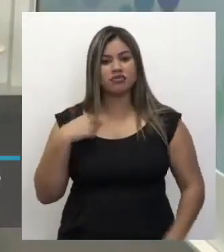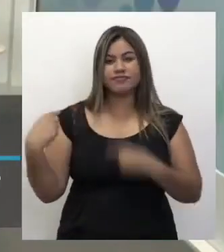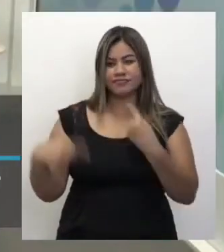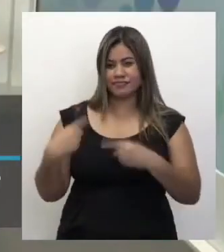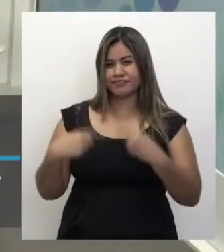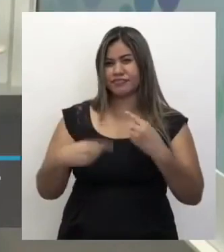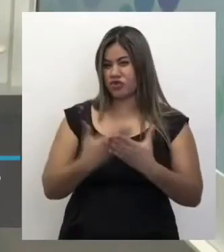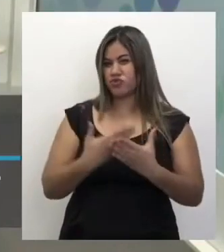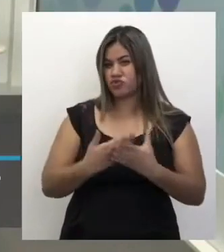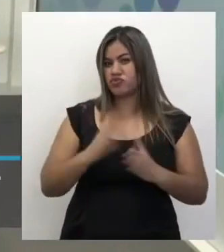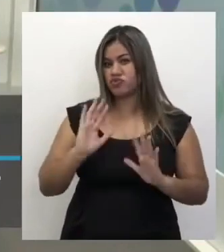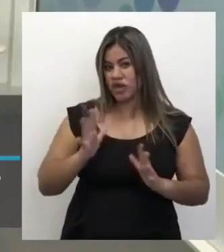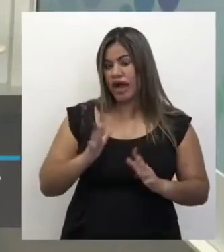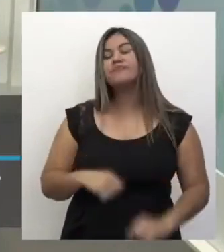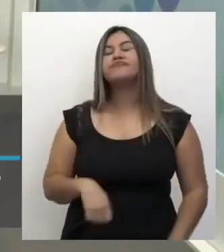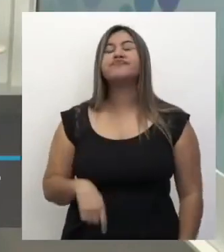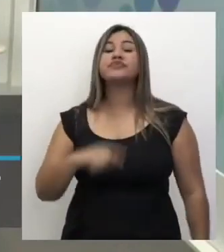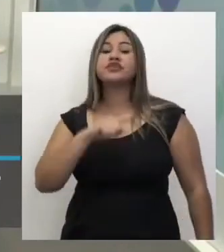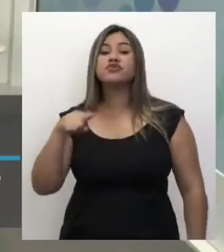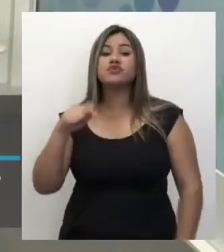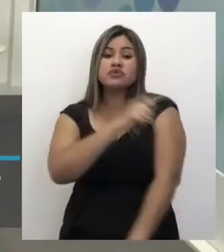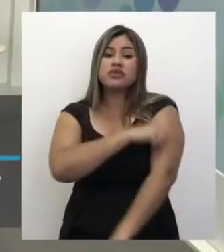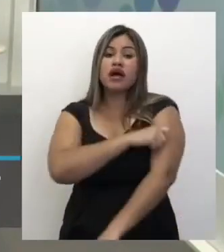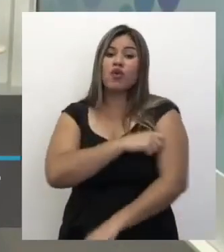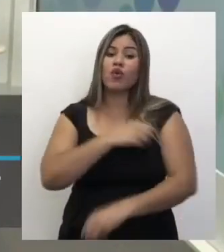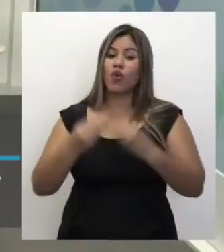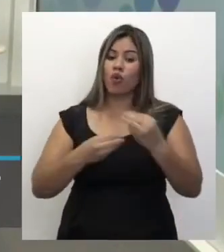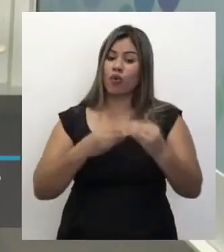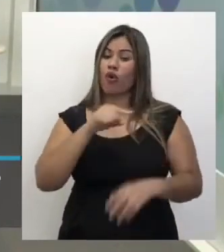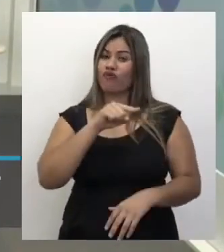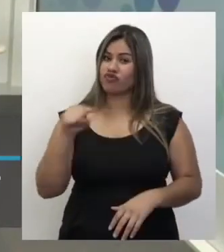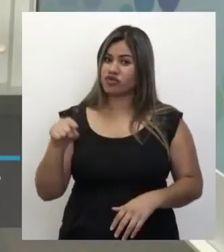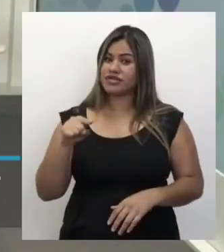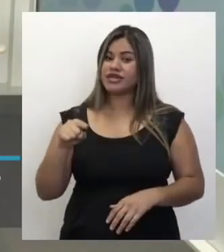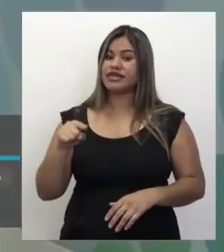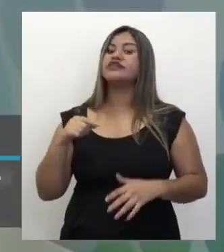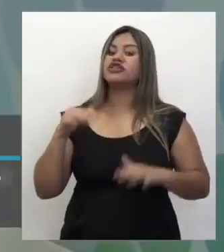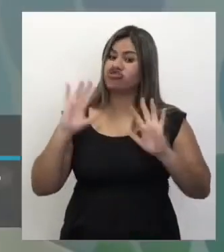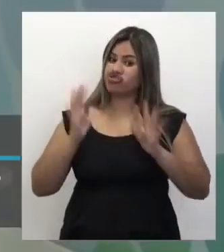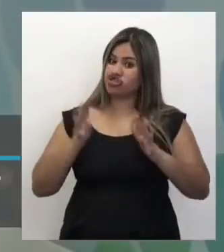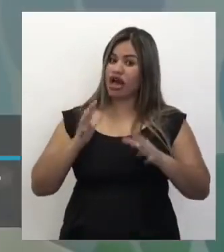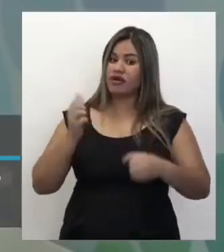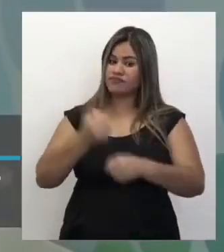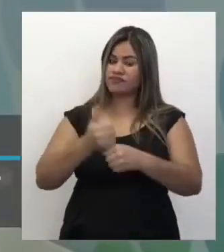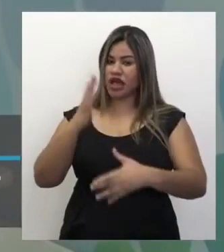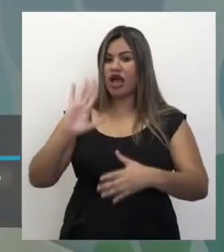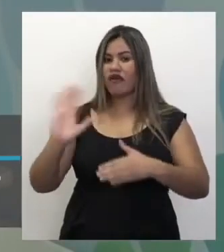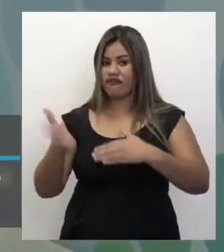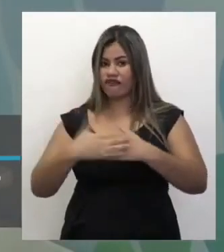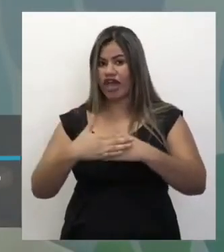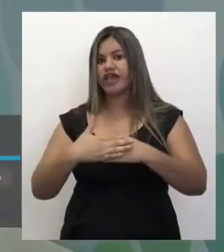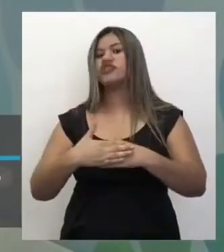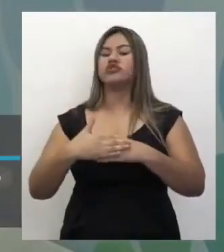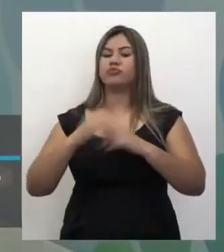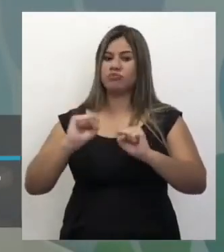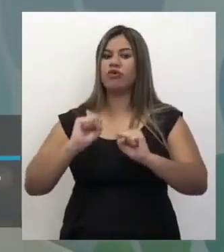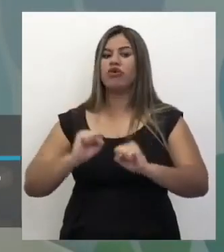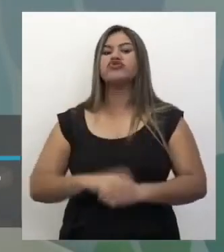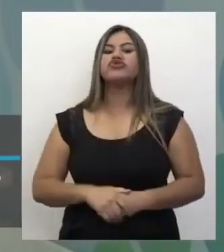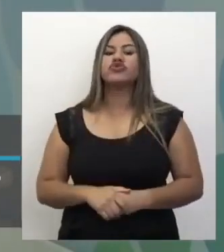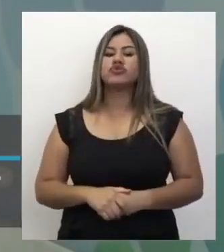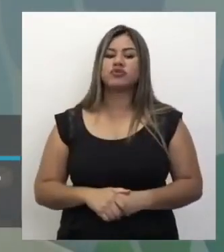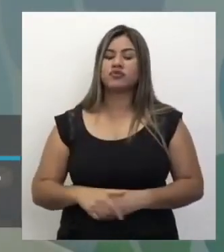debate. E os alunos aqui, vocês já estão aqui na brincadeira, deixa eu fechar o chat aqui mais um momento,